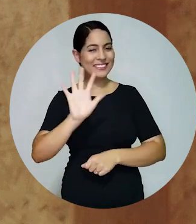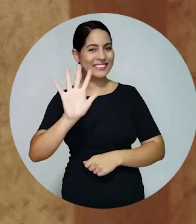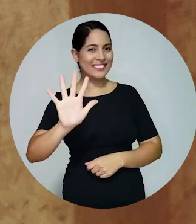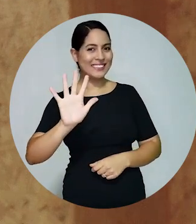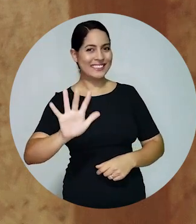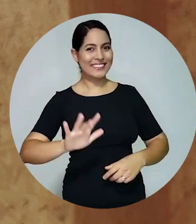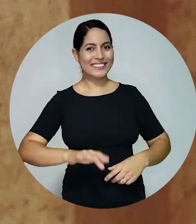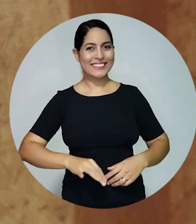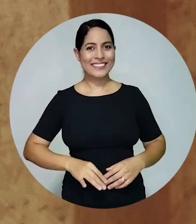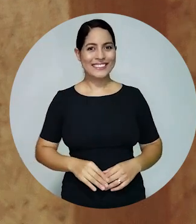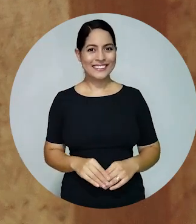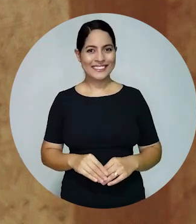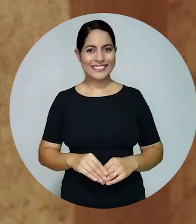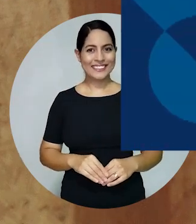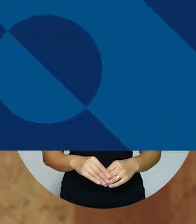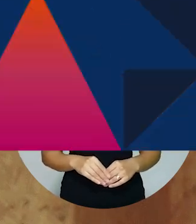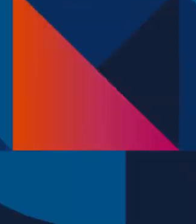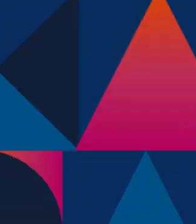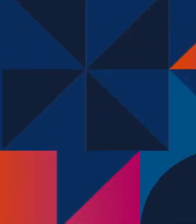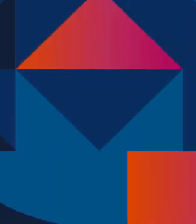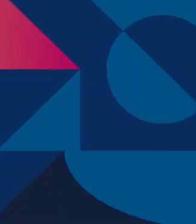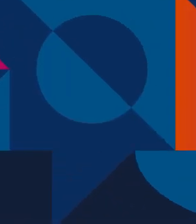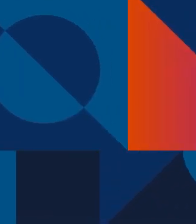mais OAB Nacional. Não saia daí.